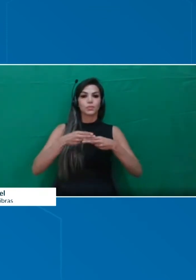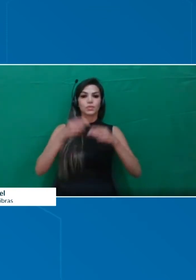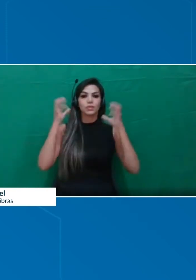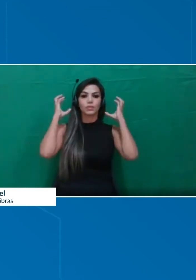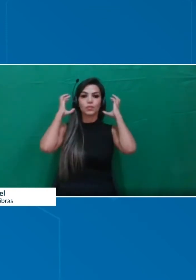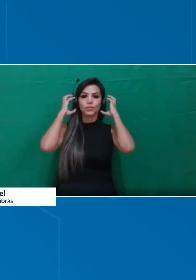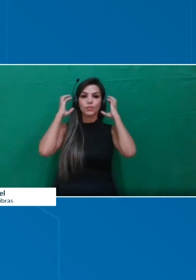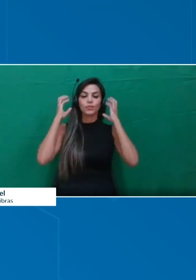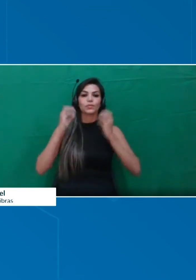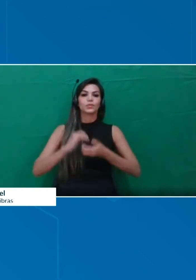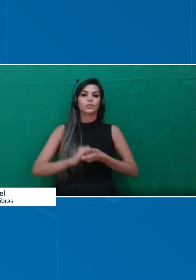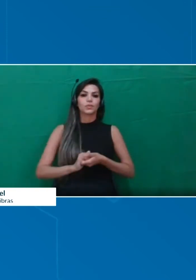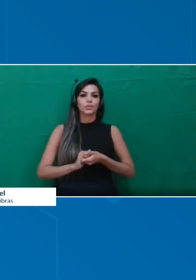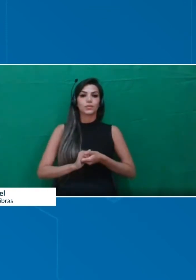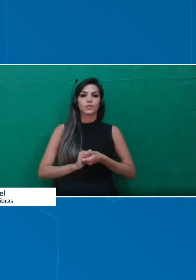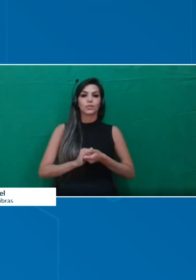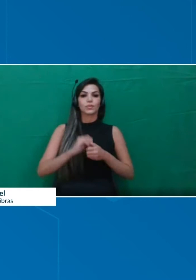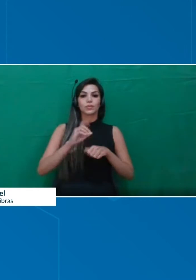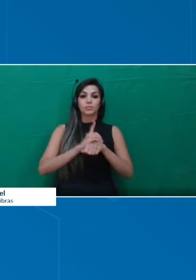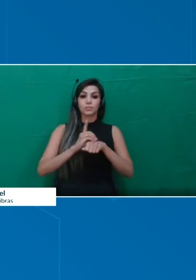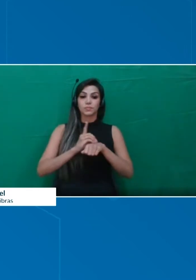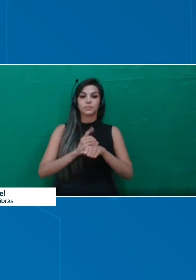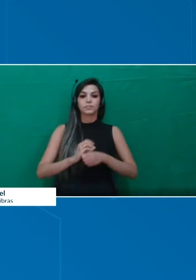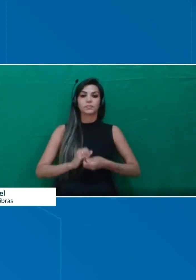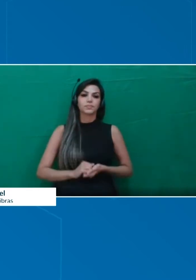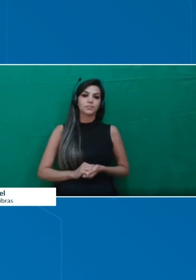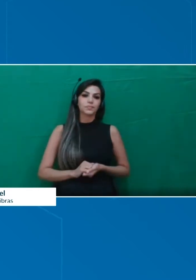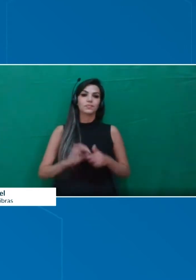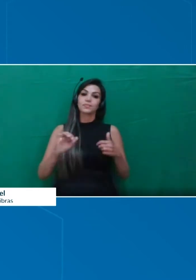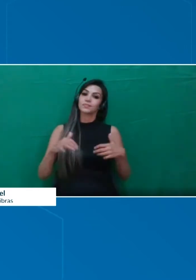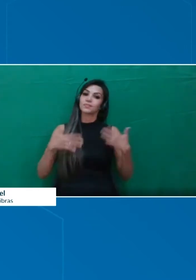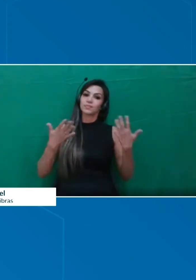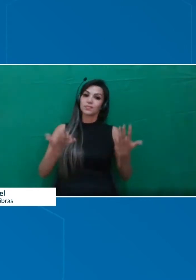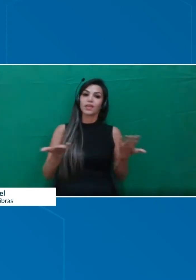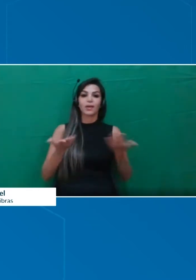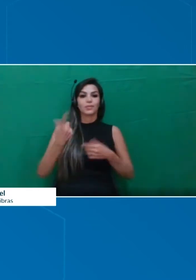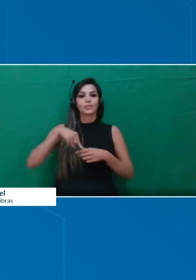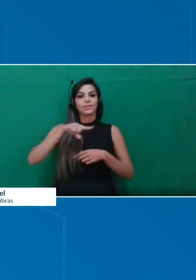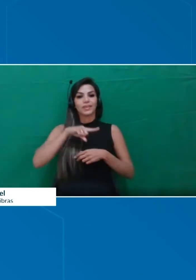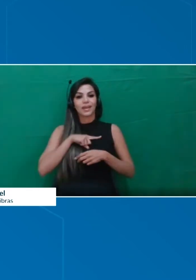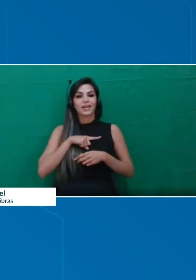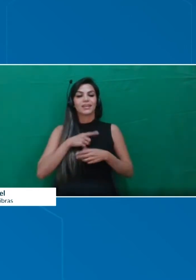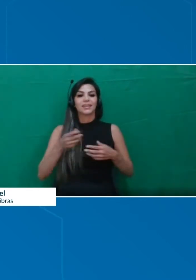fone de ouvido na cor preta. Muito bem, nós estamos ao vivo, agora são